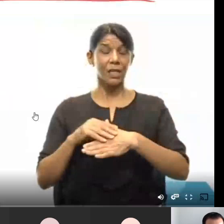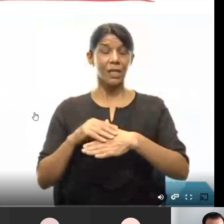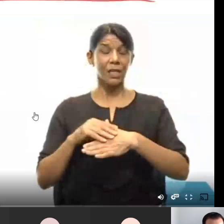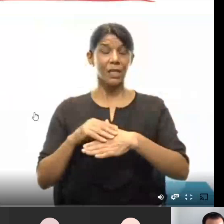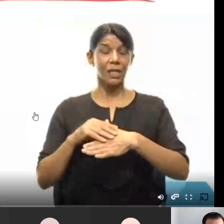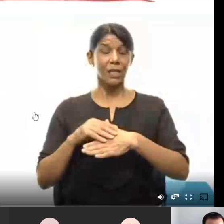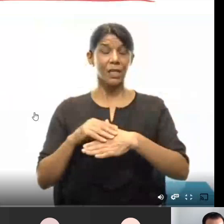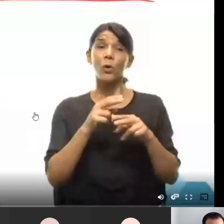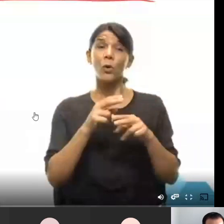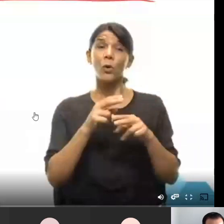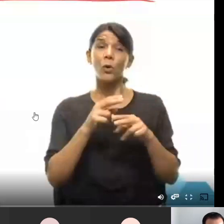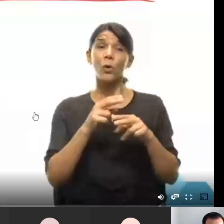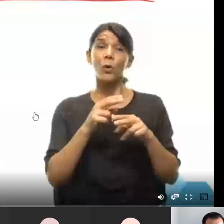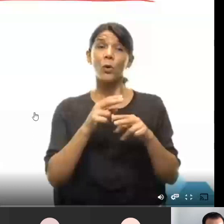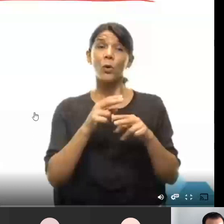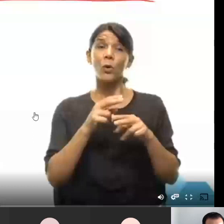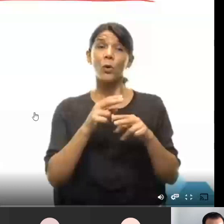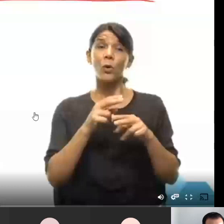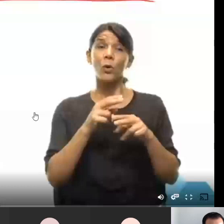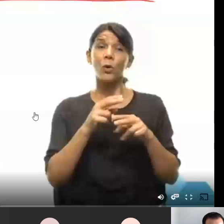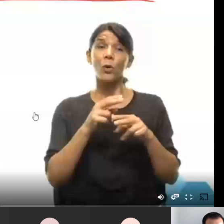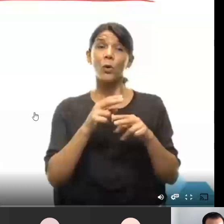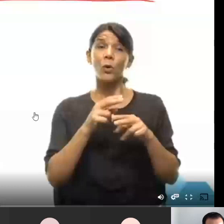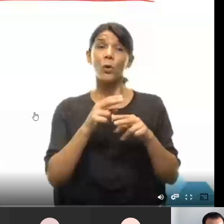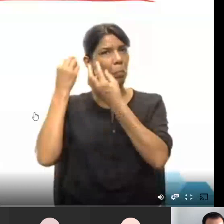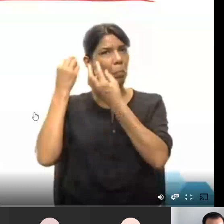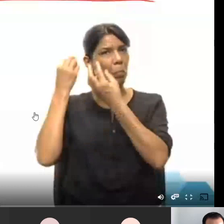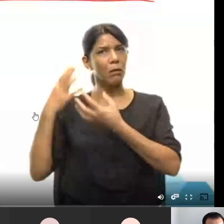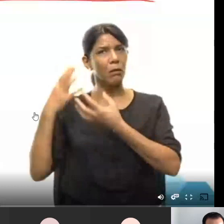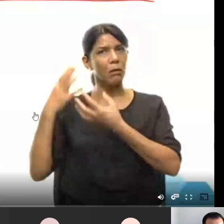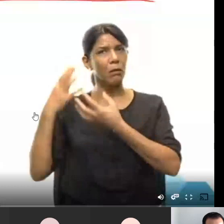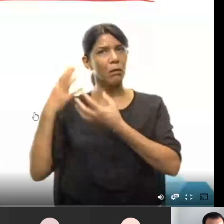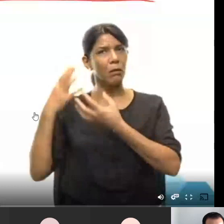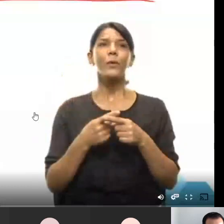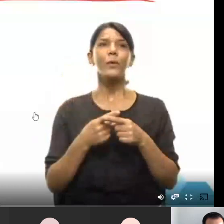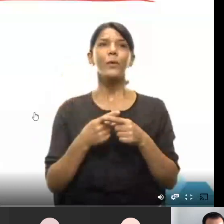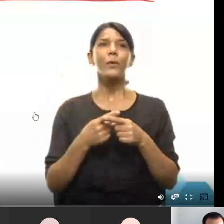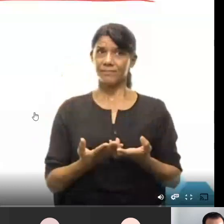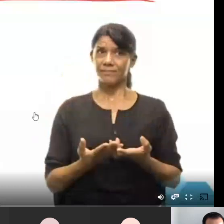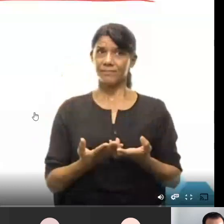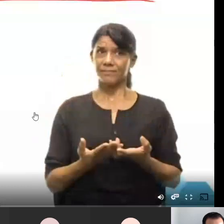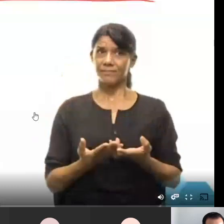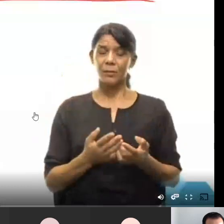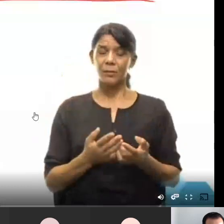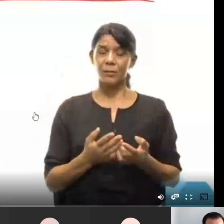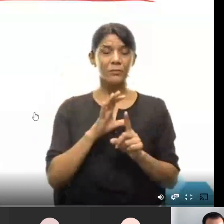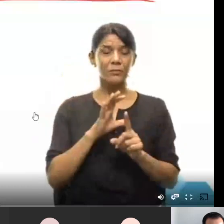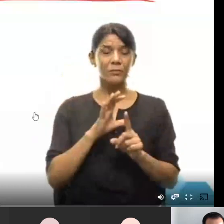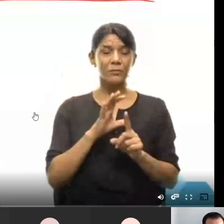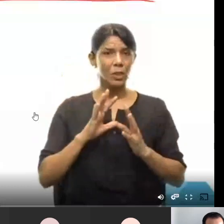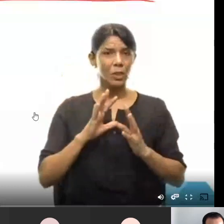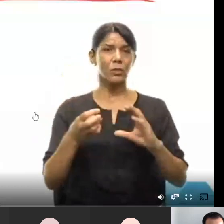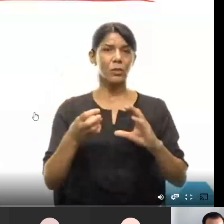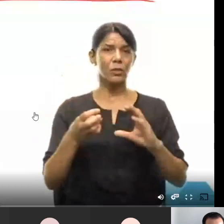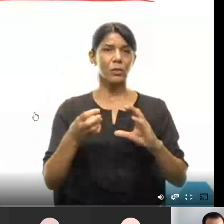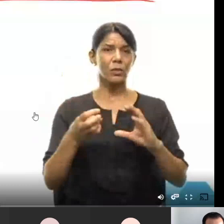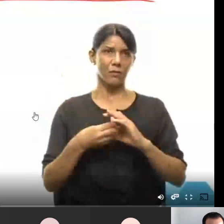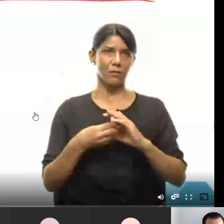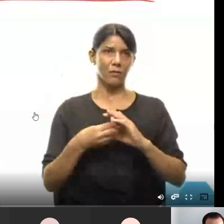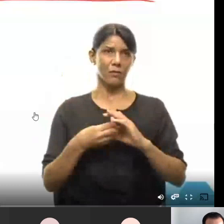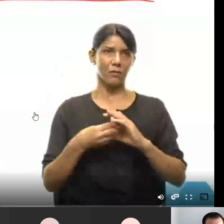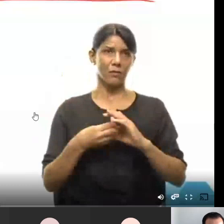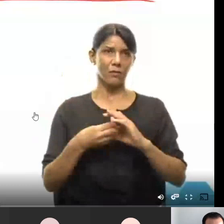por exemplo, a queda do cabelo. A ação, os mecanismos de ação afetam todas as nossas células. Ela